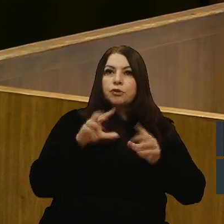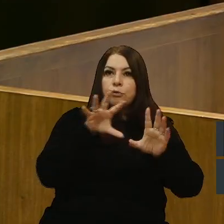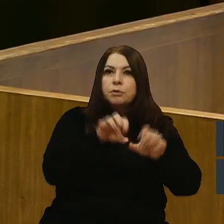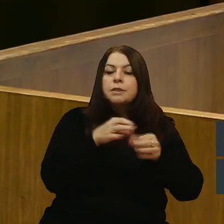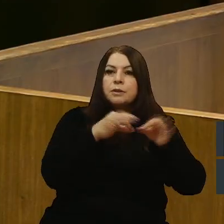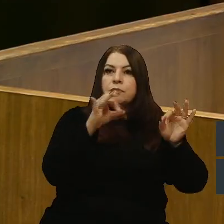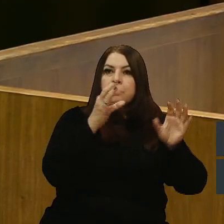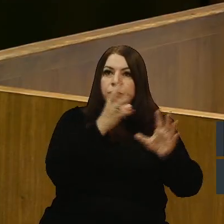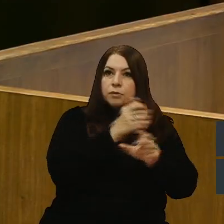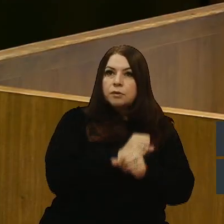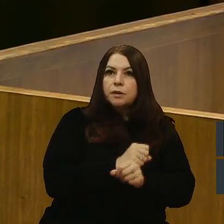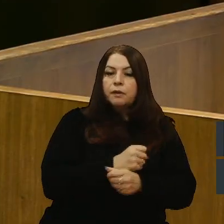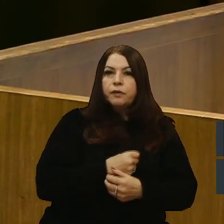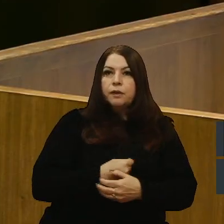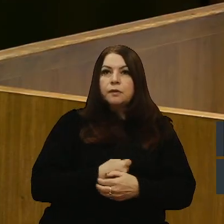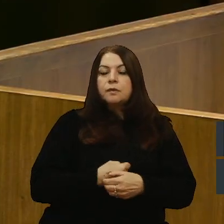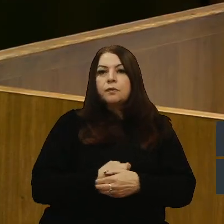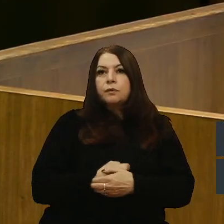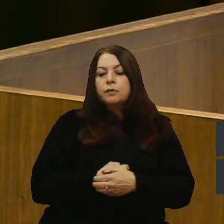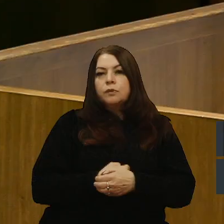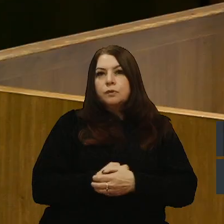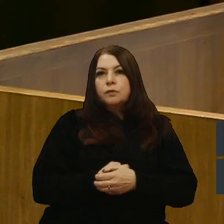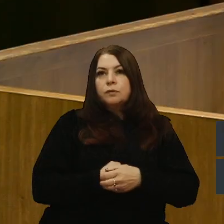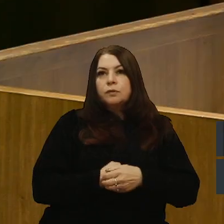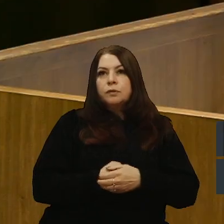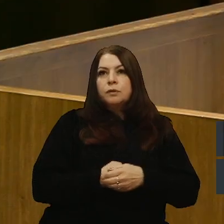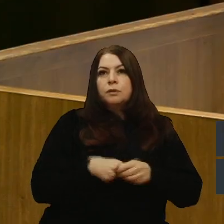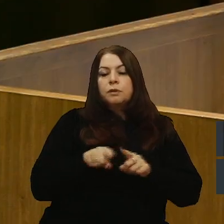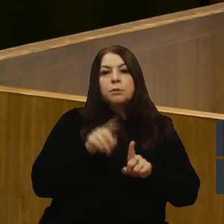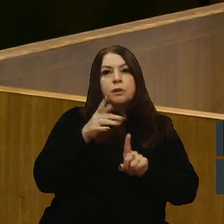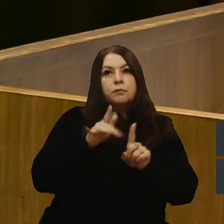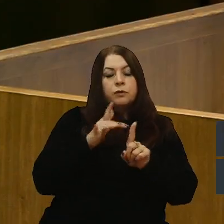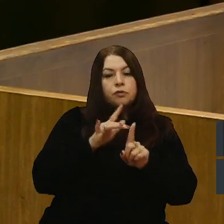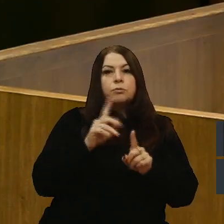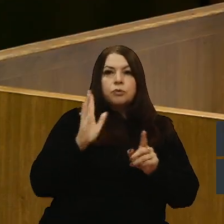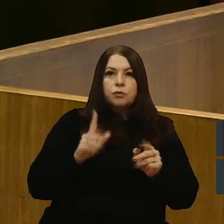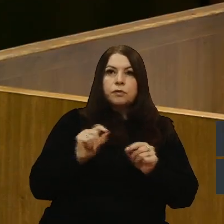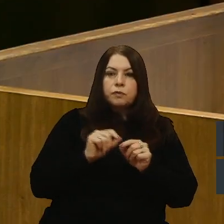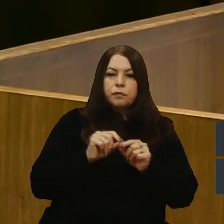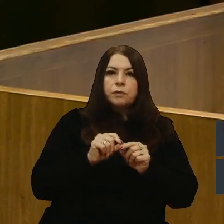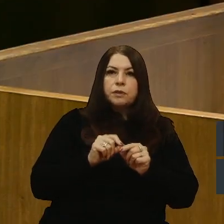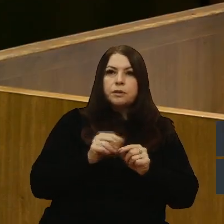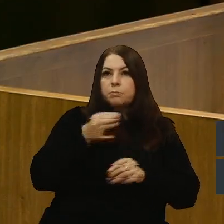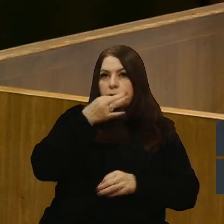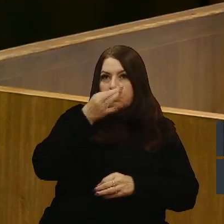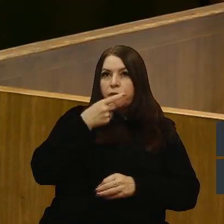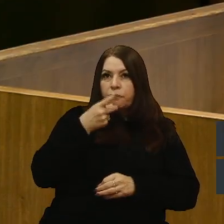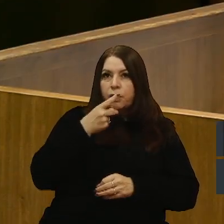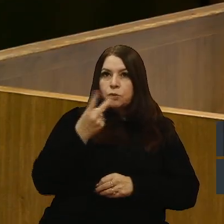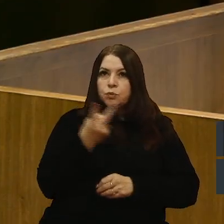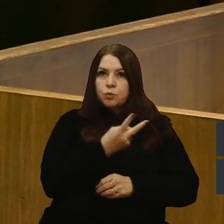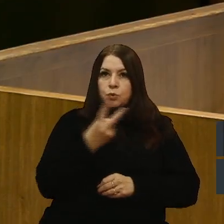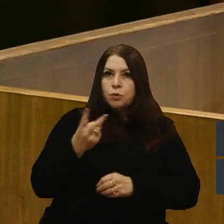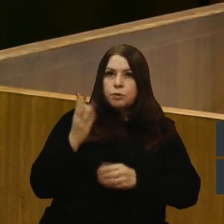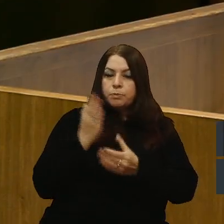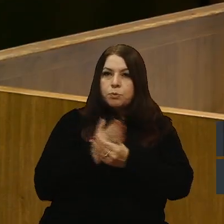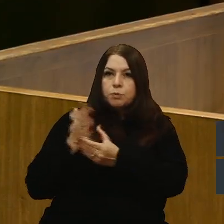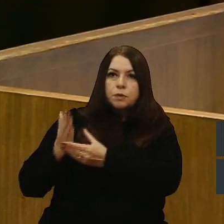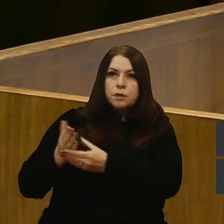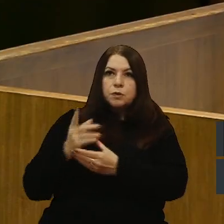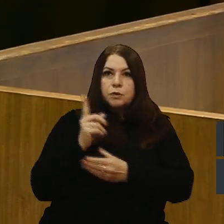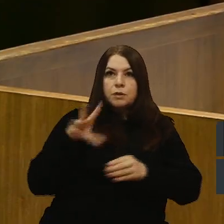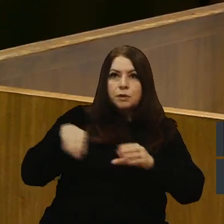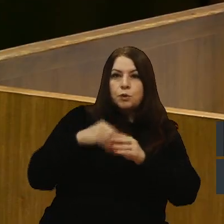animais, e também fui a vítima. Então, eu já fiz o meu depoimento de ambos os processos em um